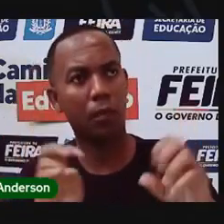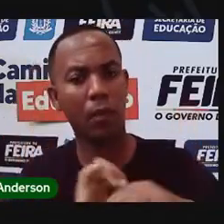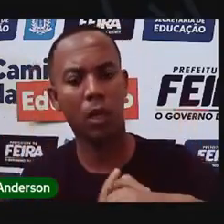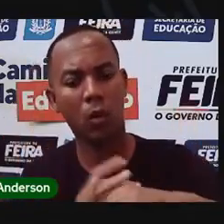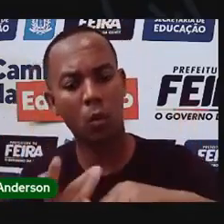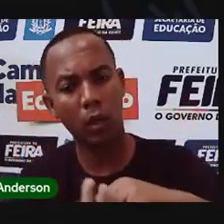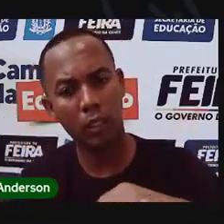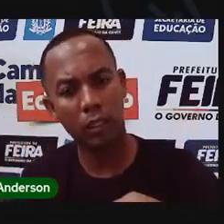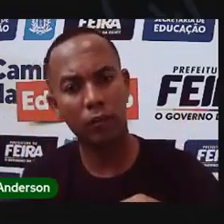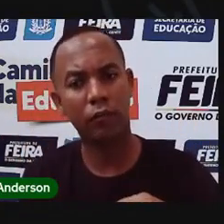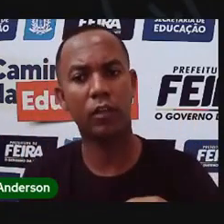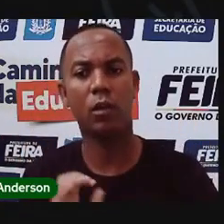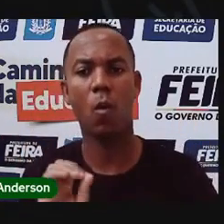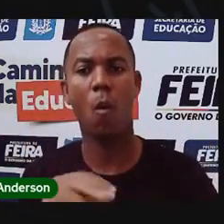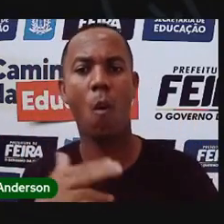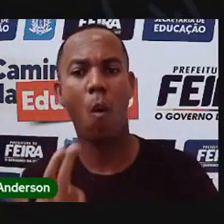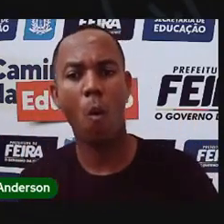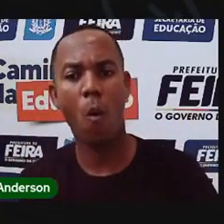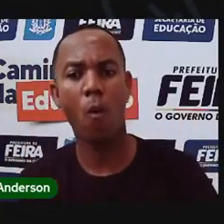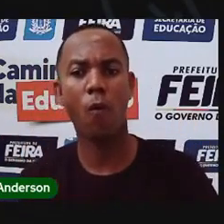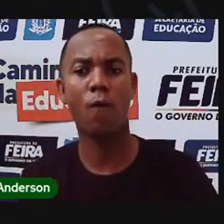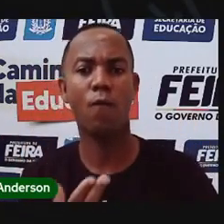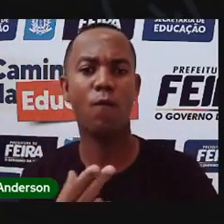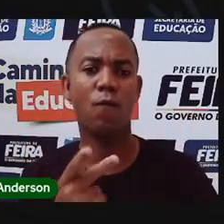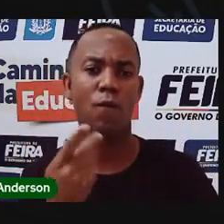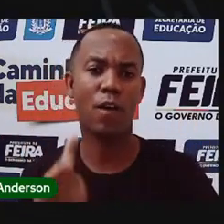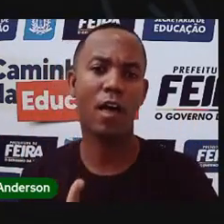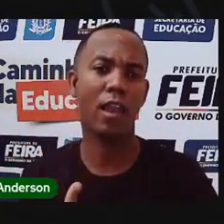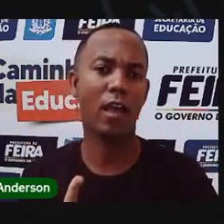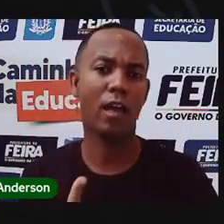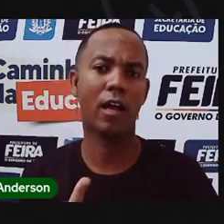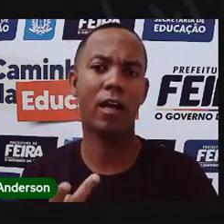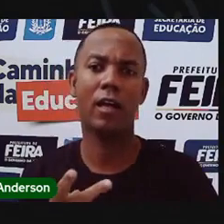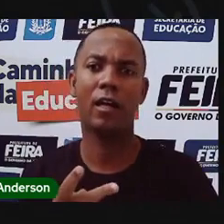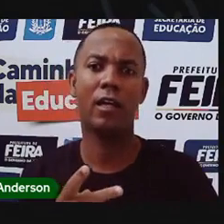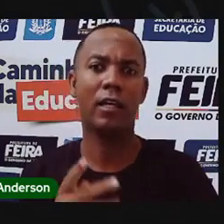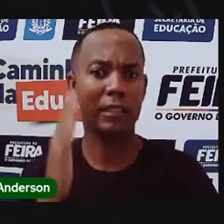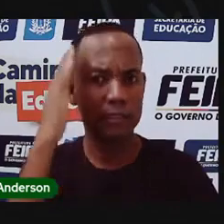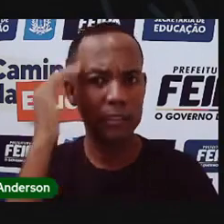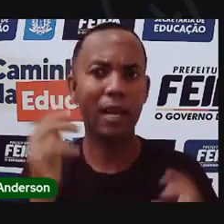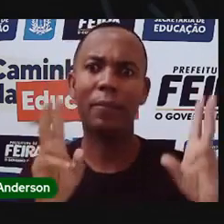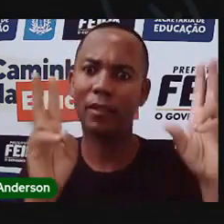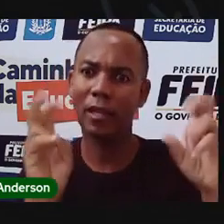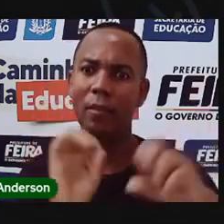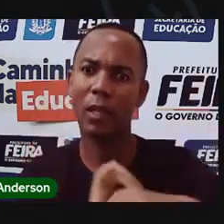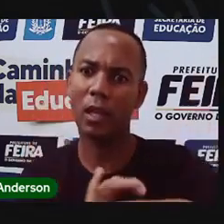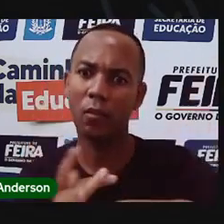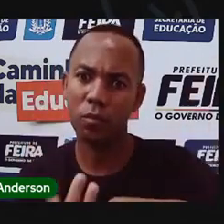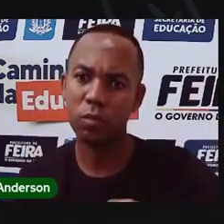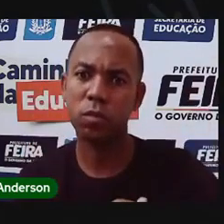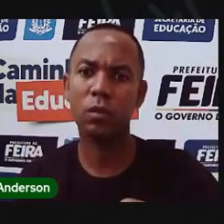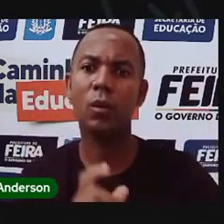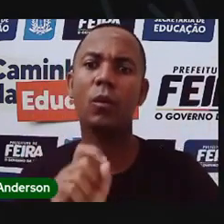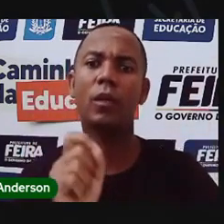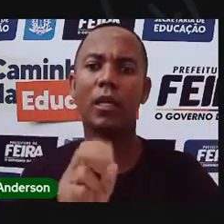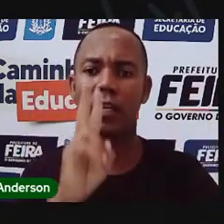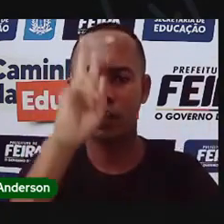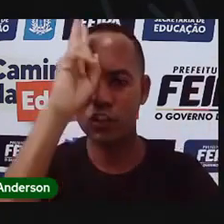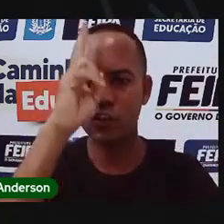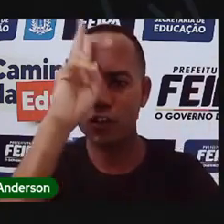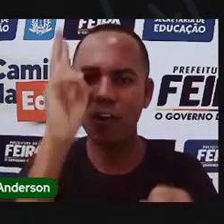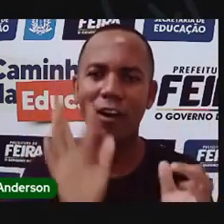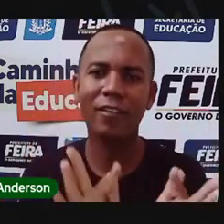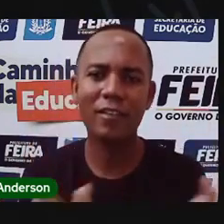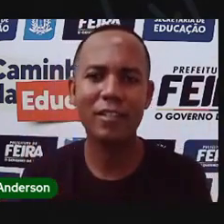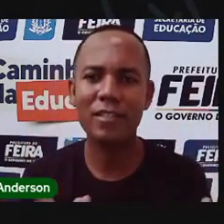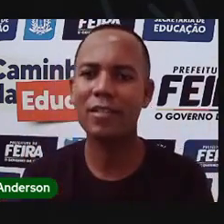se eu falo sobre pandemia, todo mundo vai saber do que se trata. Isso é uma história comum.